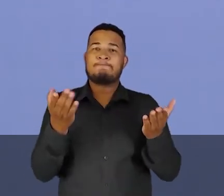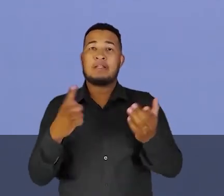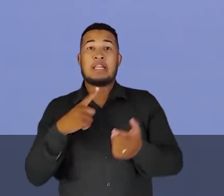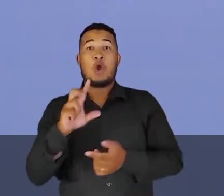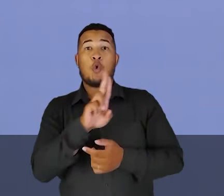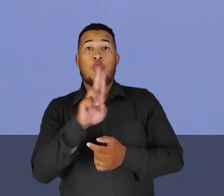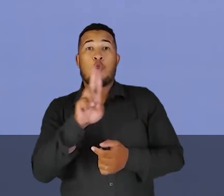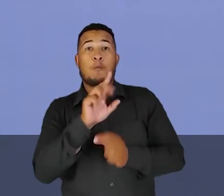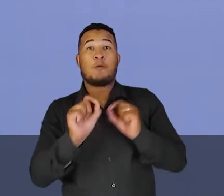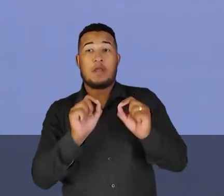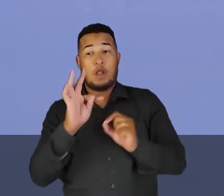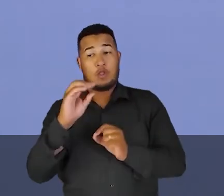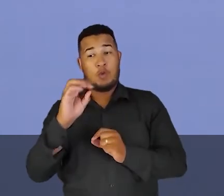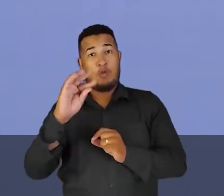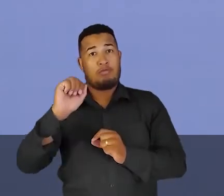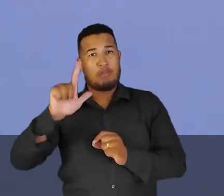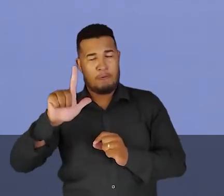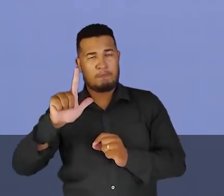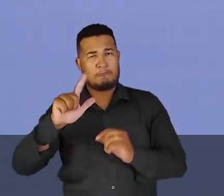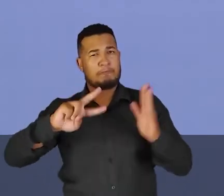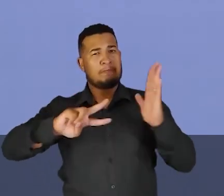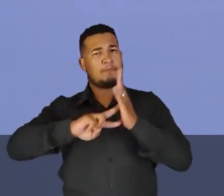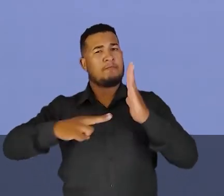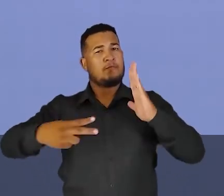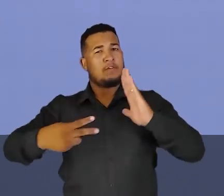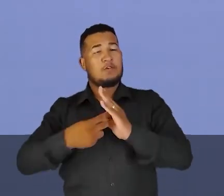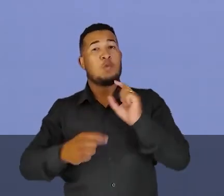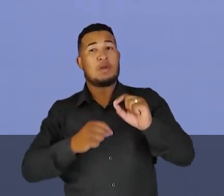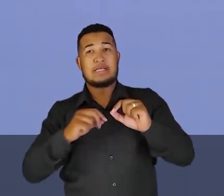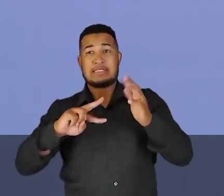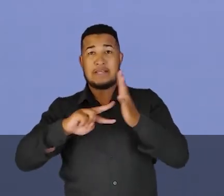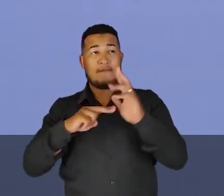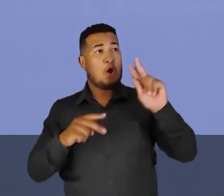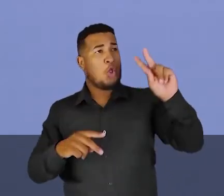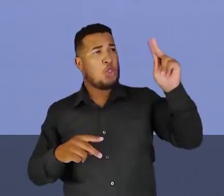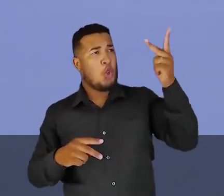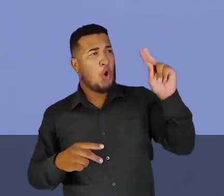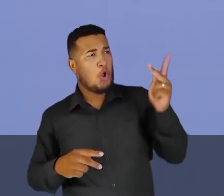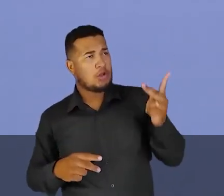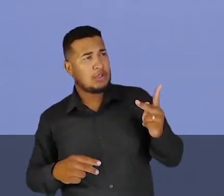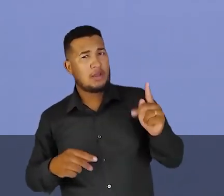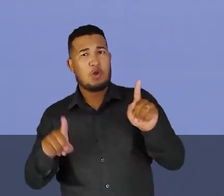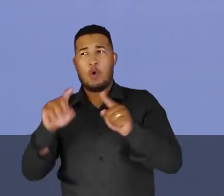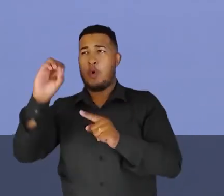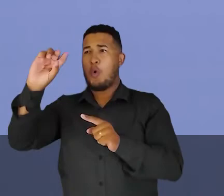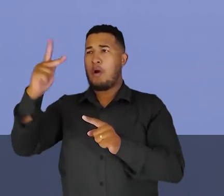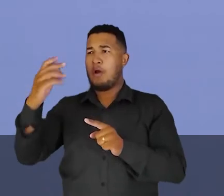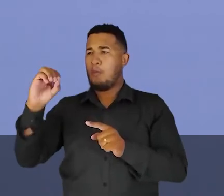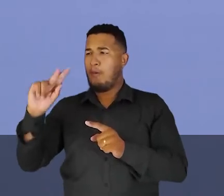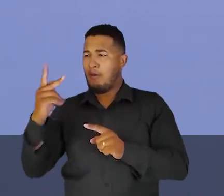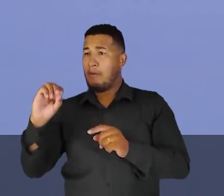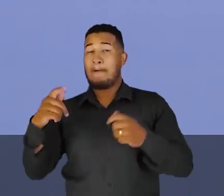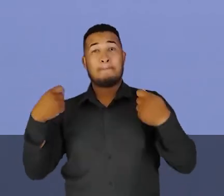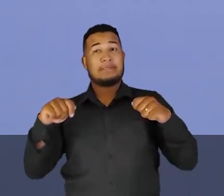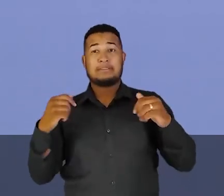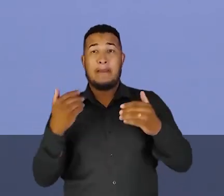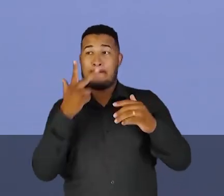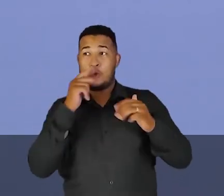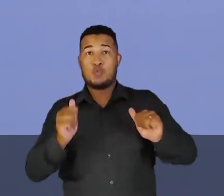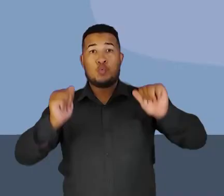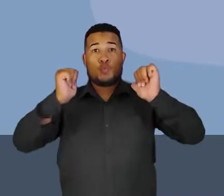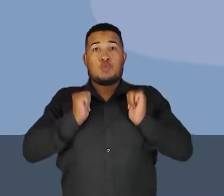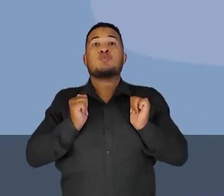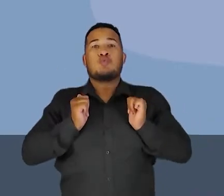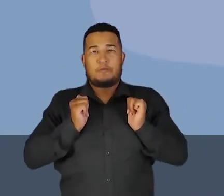de neutralização total. Nesse caso, todos os hidrogênios e todas as hidroxilas, elas devem ser neutralizadas. Volta